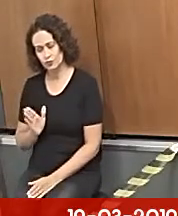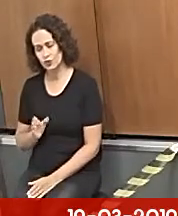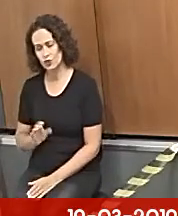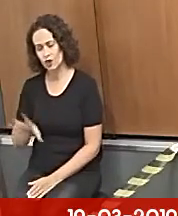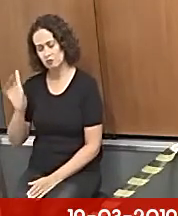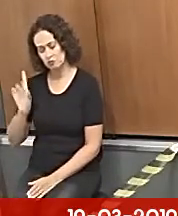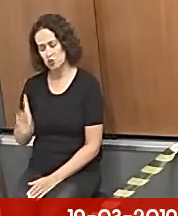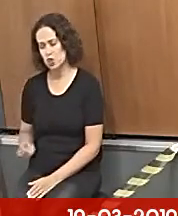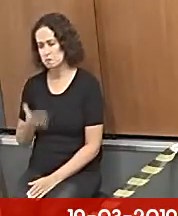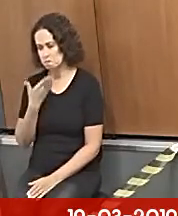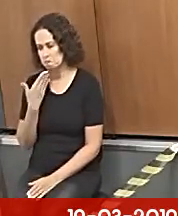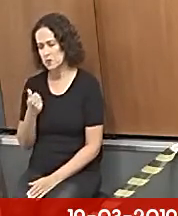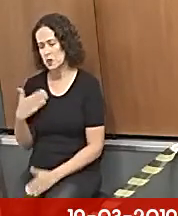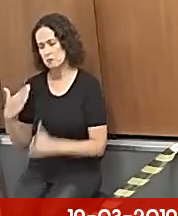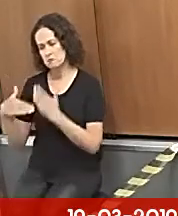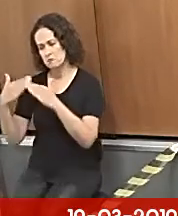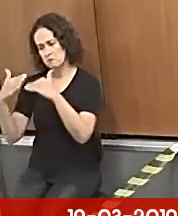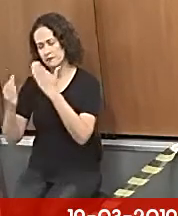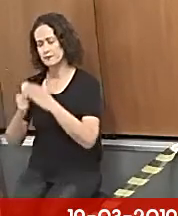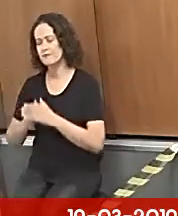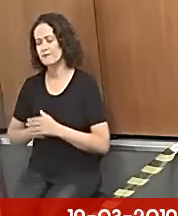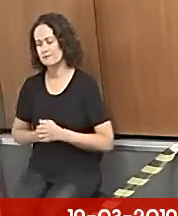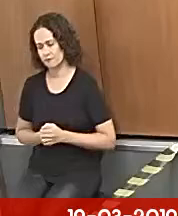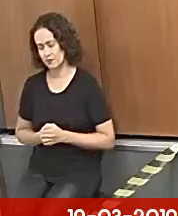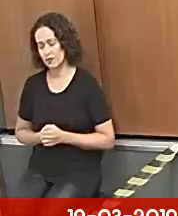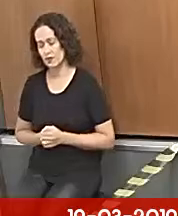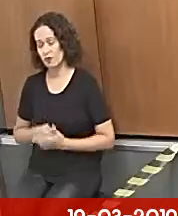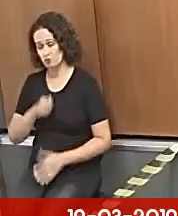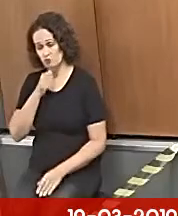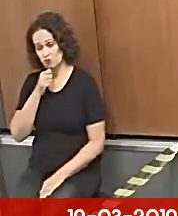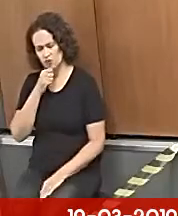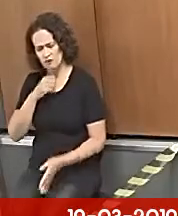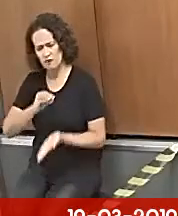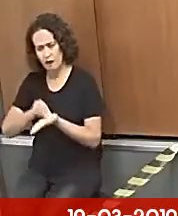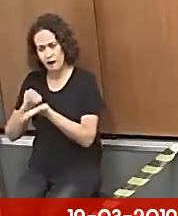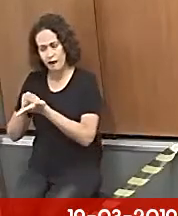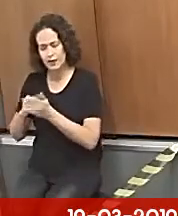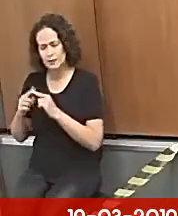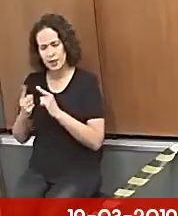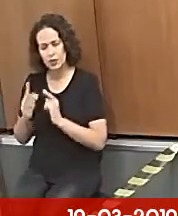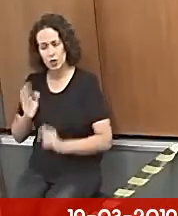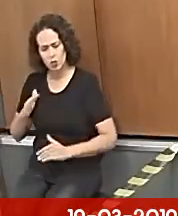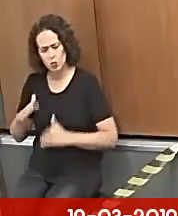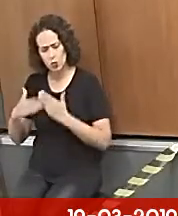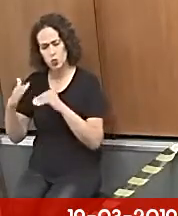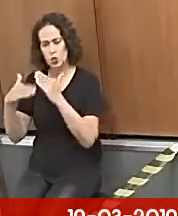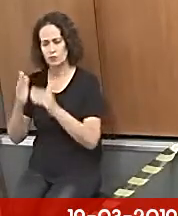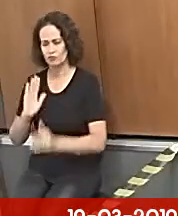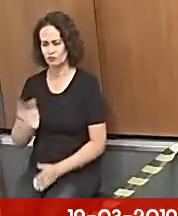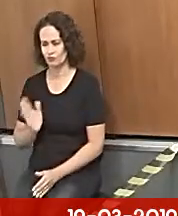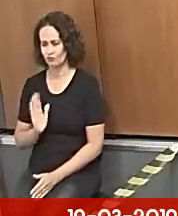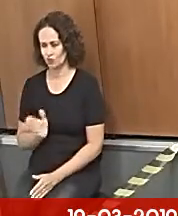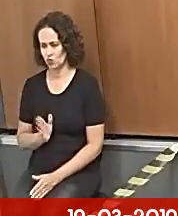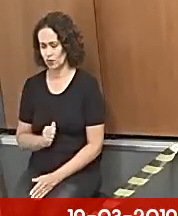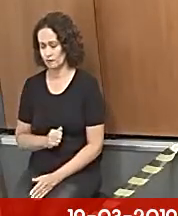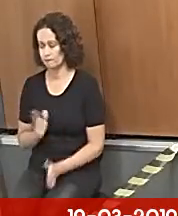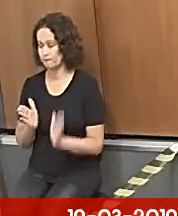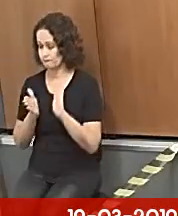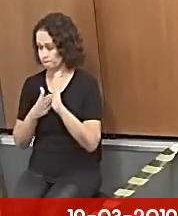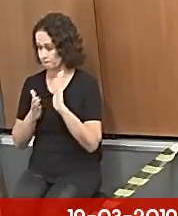direito apesar de muito que tem que fazer né essa proposta editar fazendo esse calendário